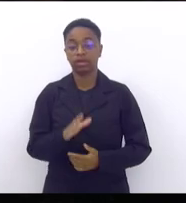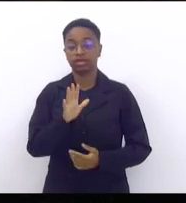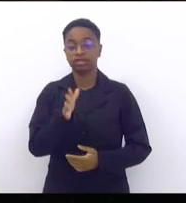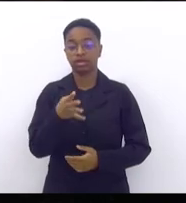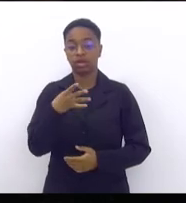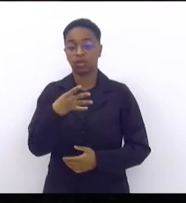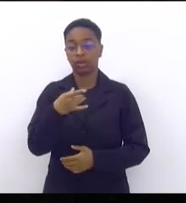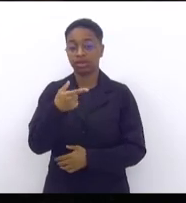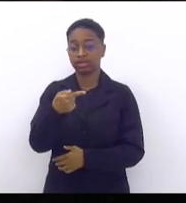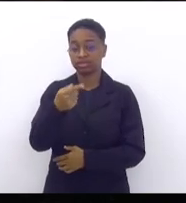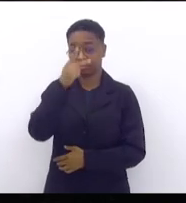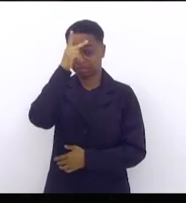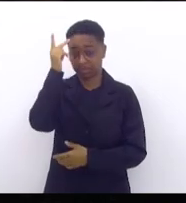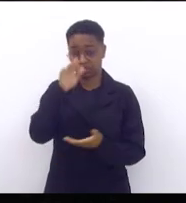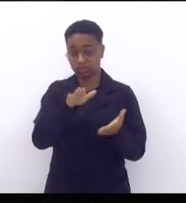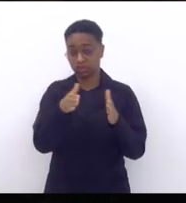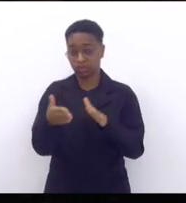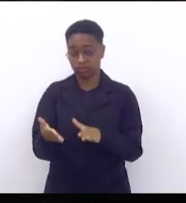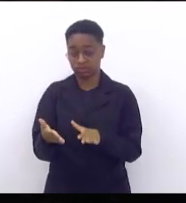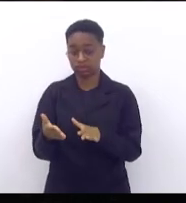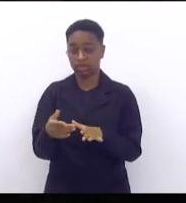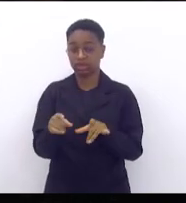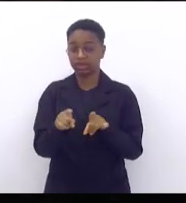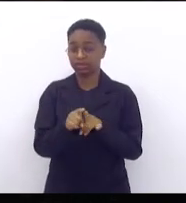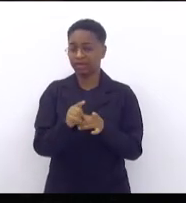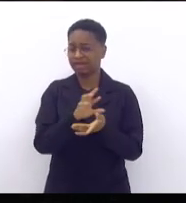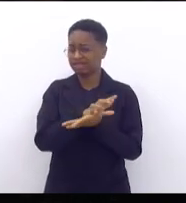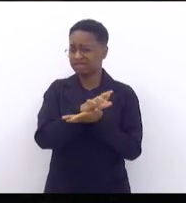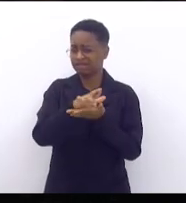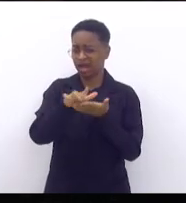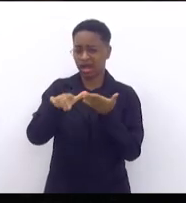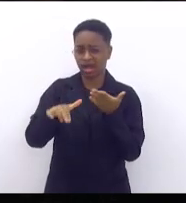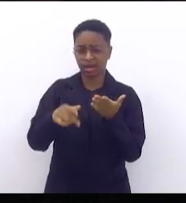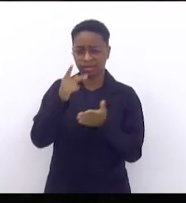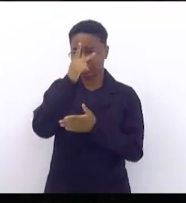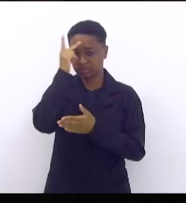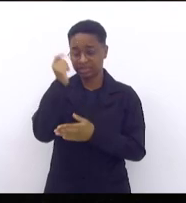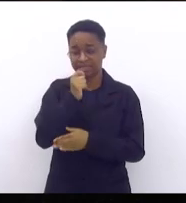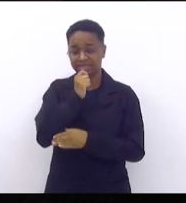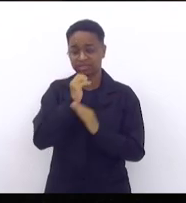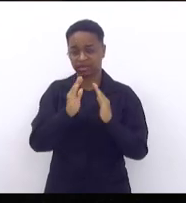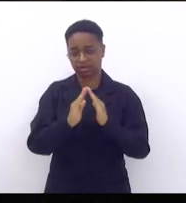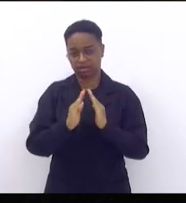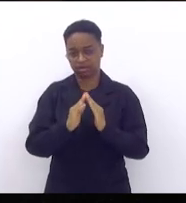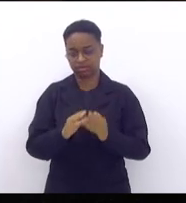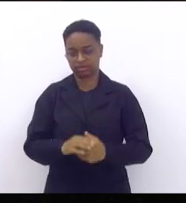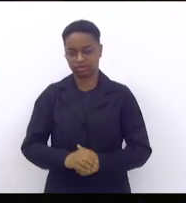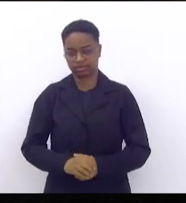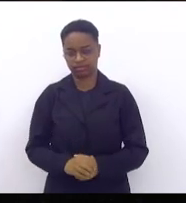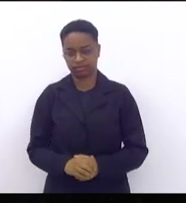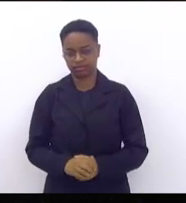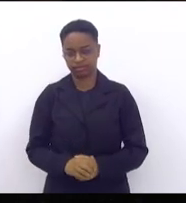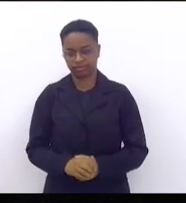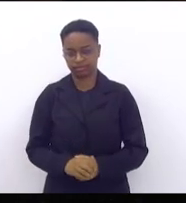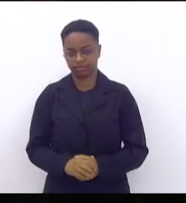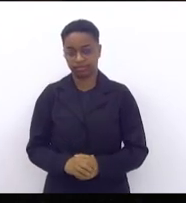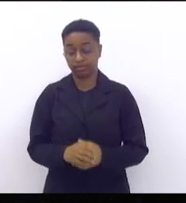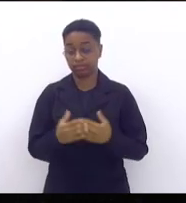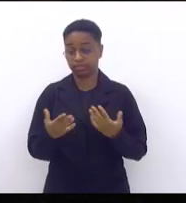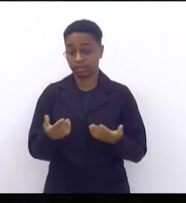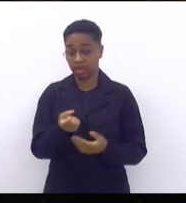47 mortos e centenas de desabrigados. Então, esses